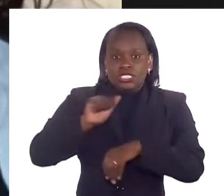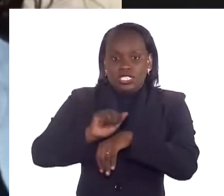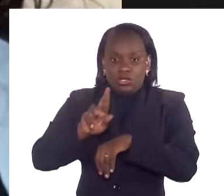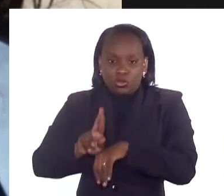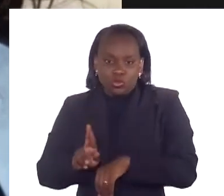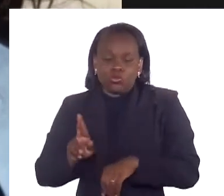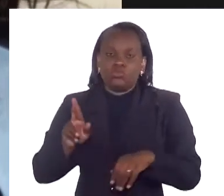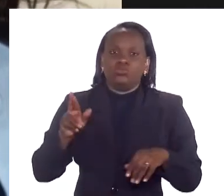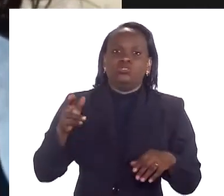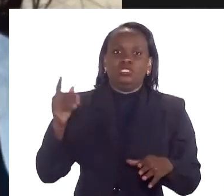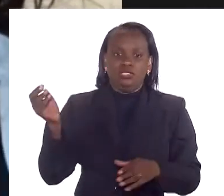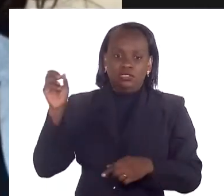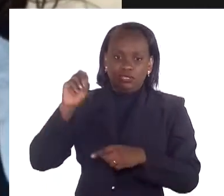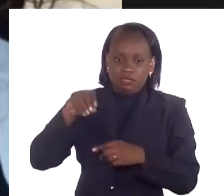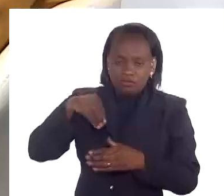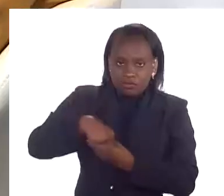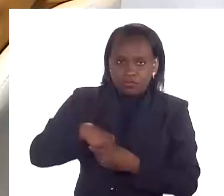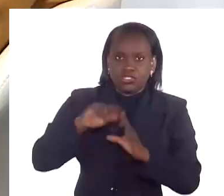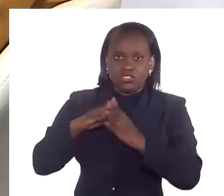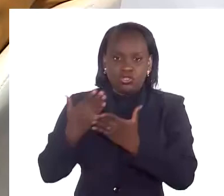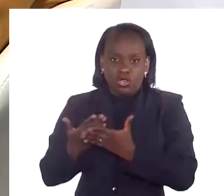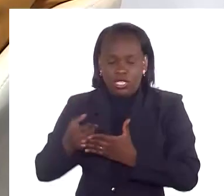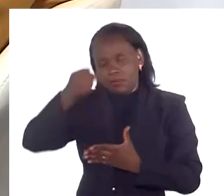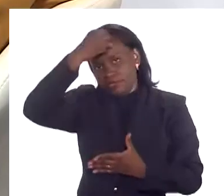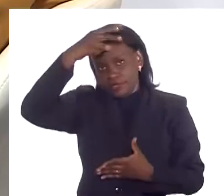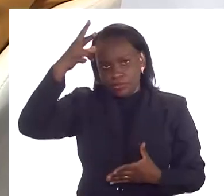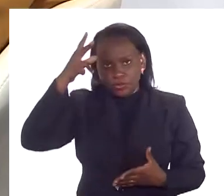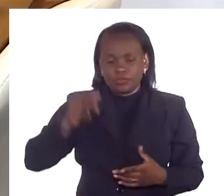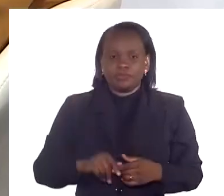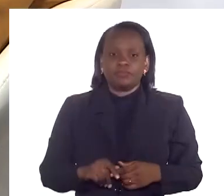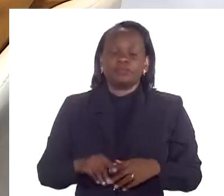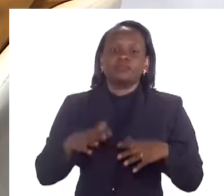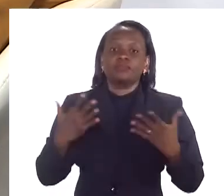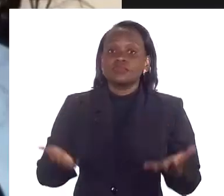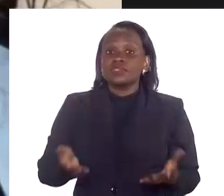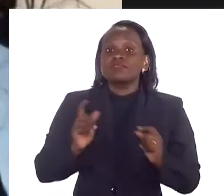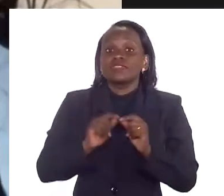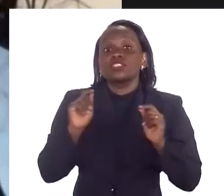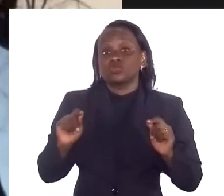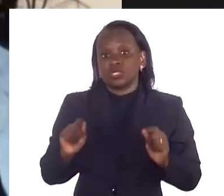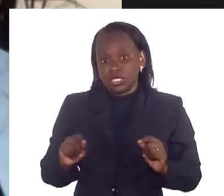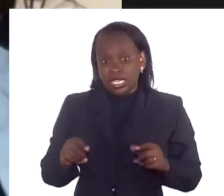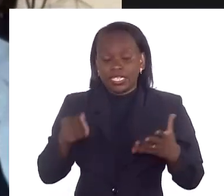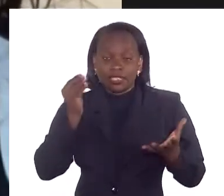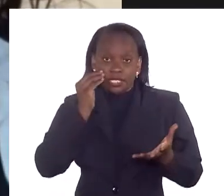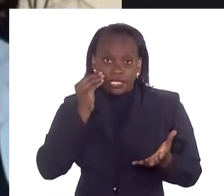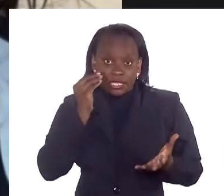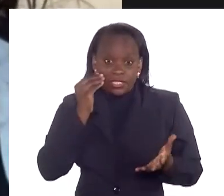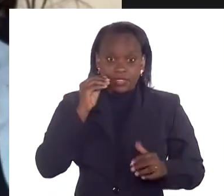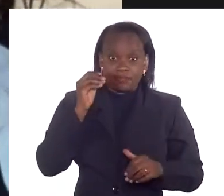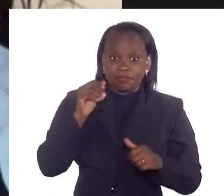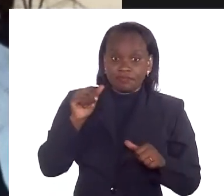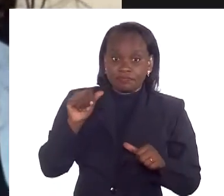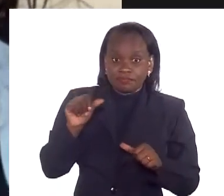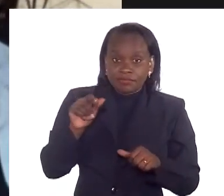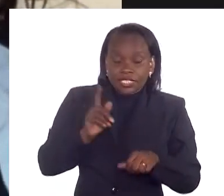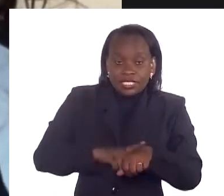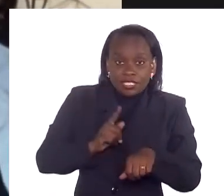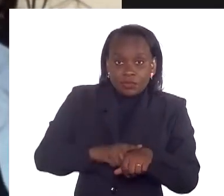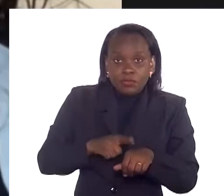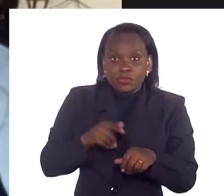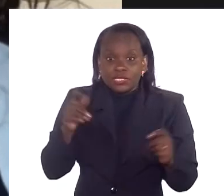professores de sala de recursos lotados nas escolas municipais. Né? O que fazer, então? É tentar